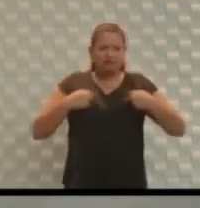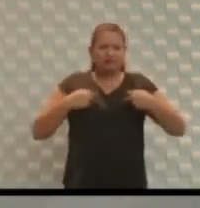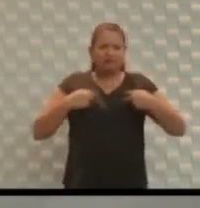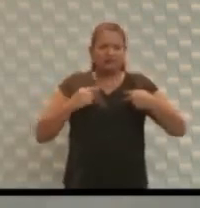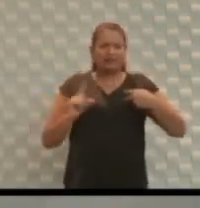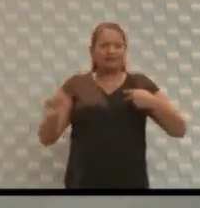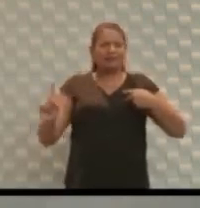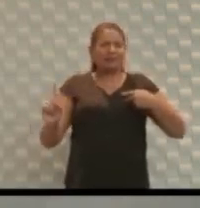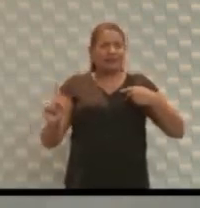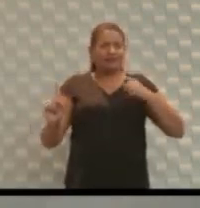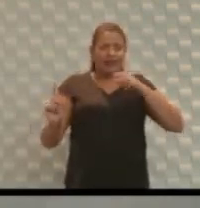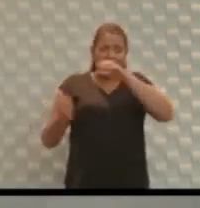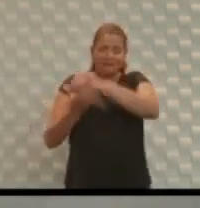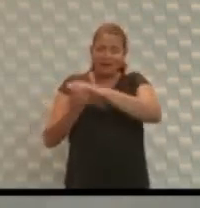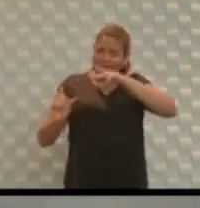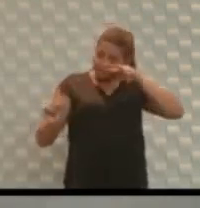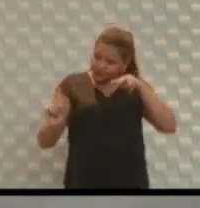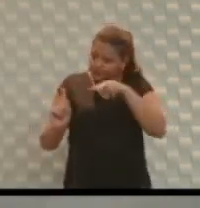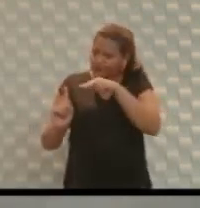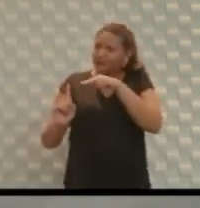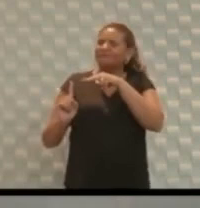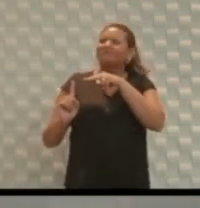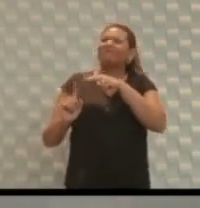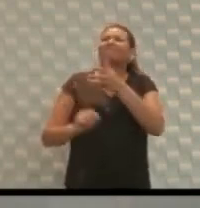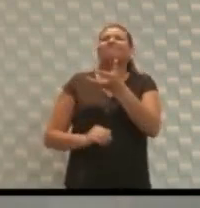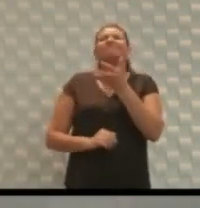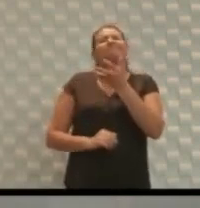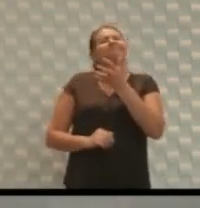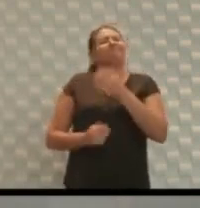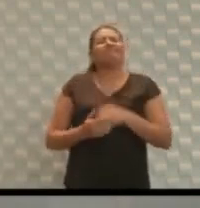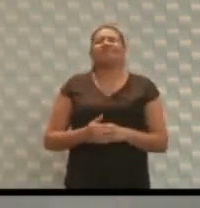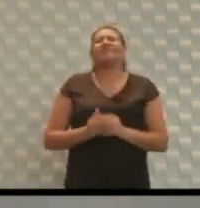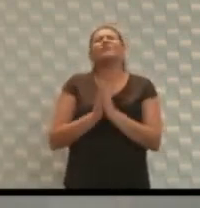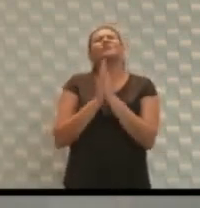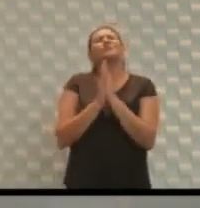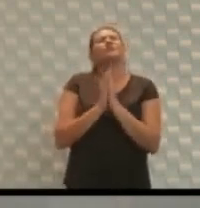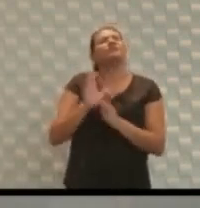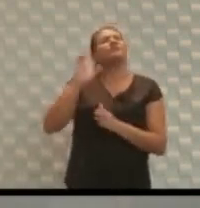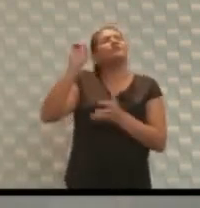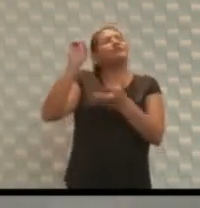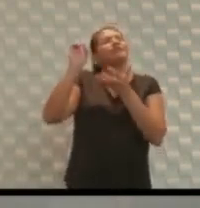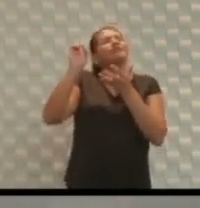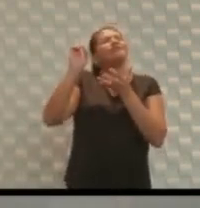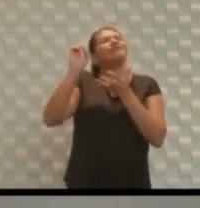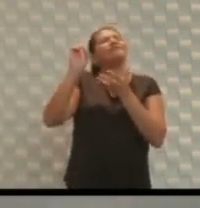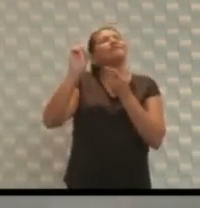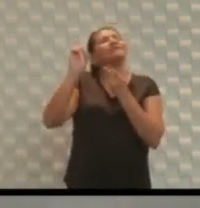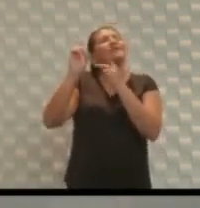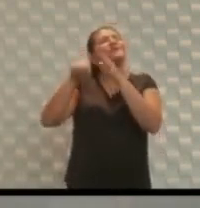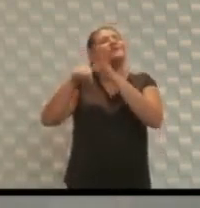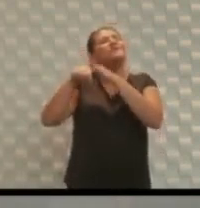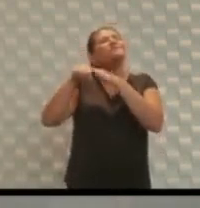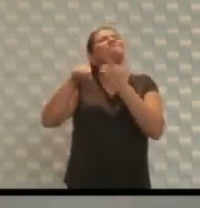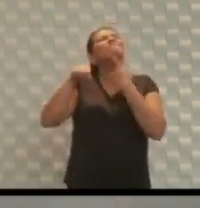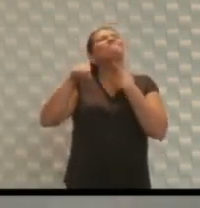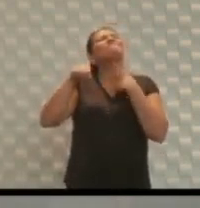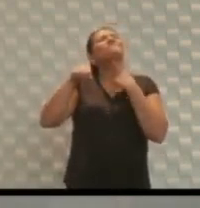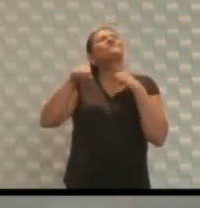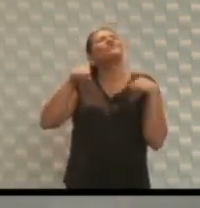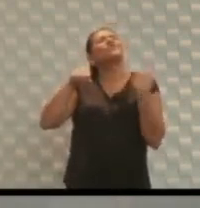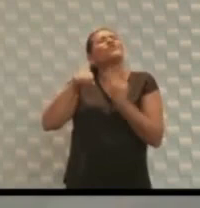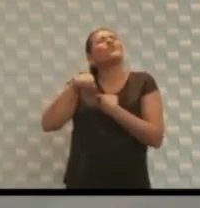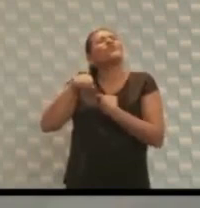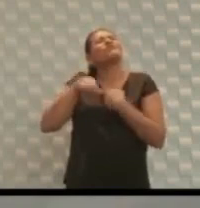o propósito, destino, a história maravilhosa que o Senhor tem para cada um de nós. Nós